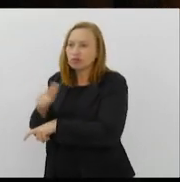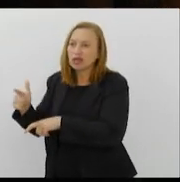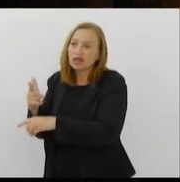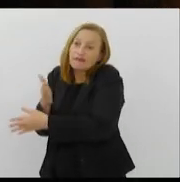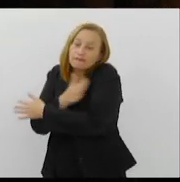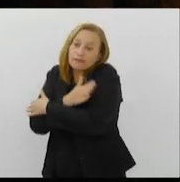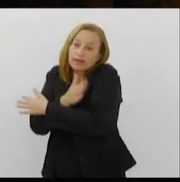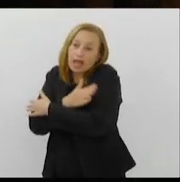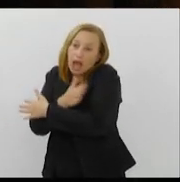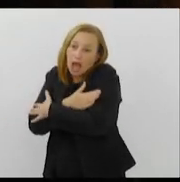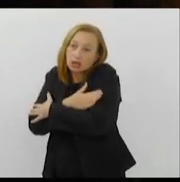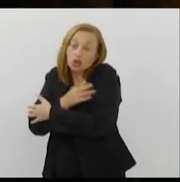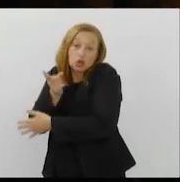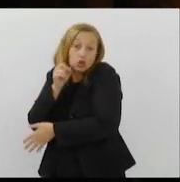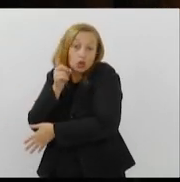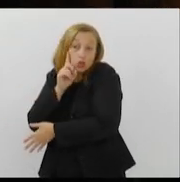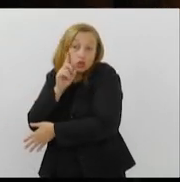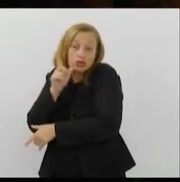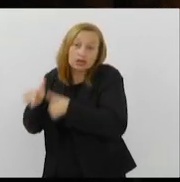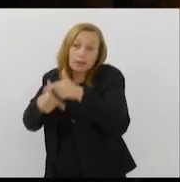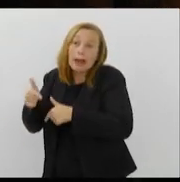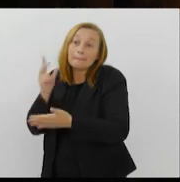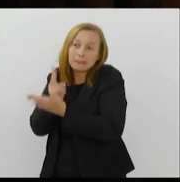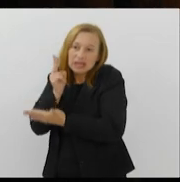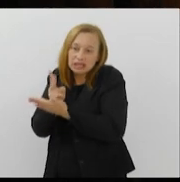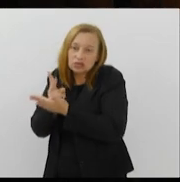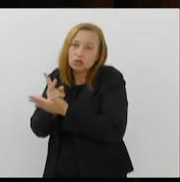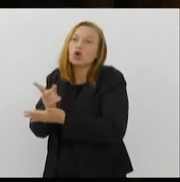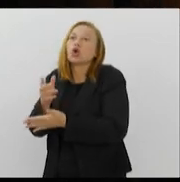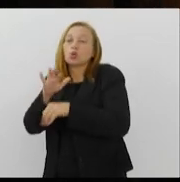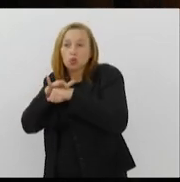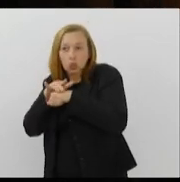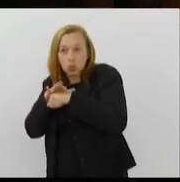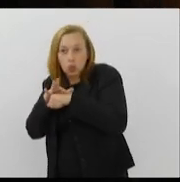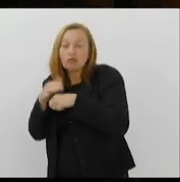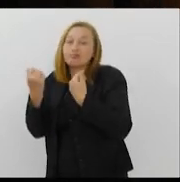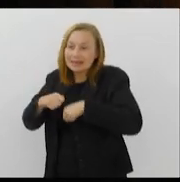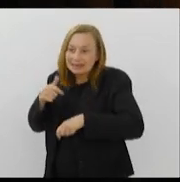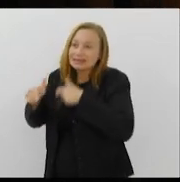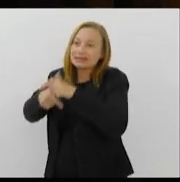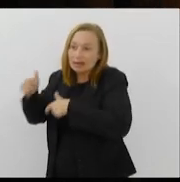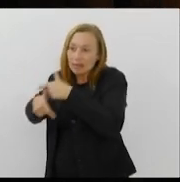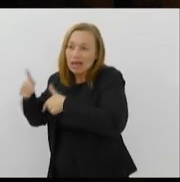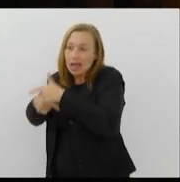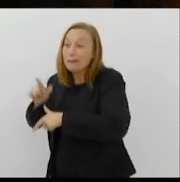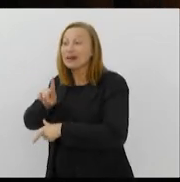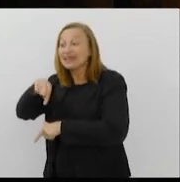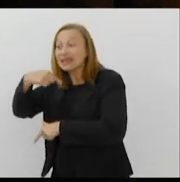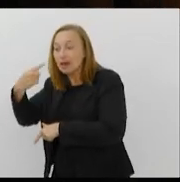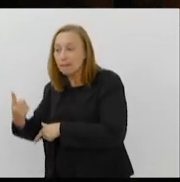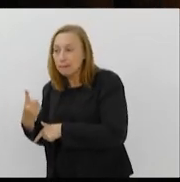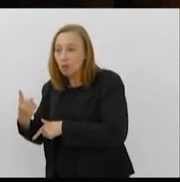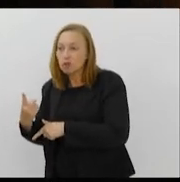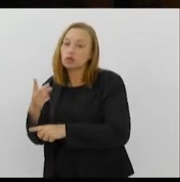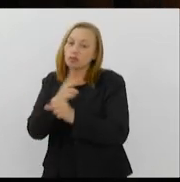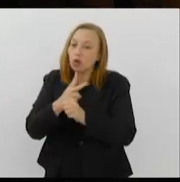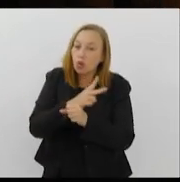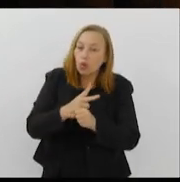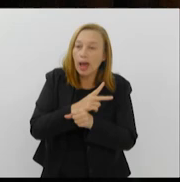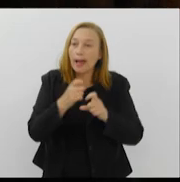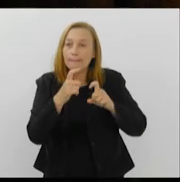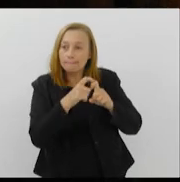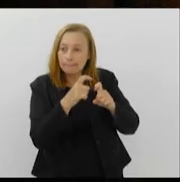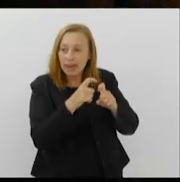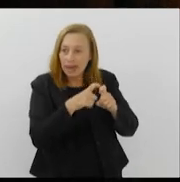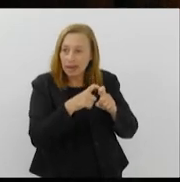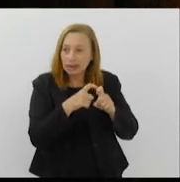As pessoas, primeiro, mesmo doentes ou passando mal, cumprem o seu trabalho para depois procurar um atendimento à saúde que